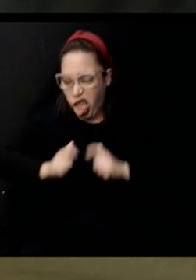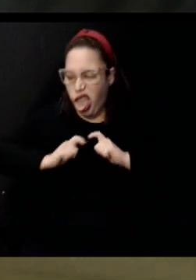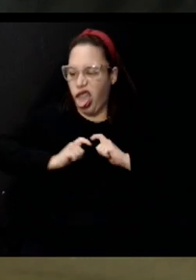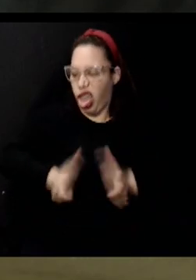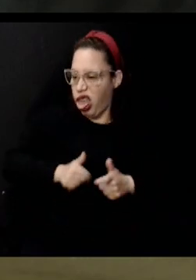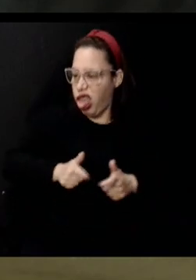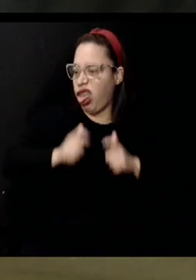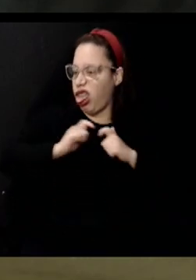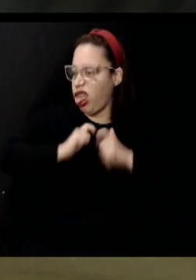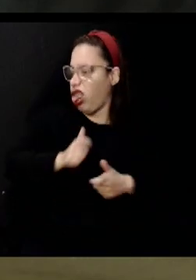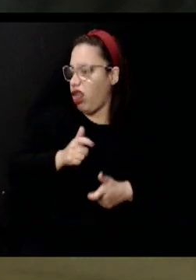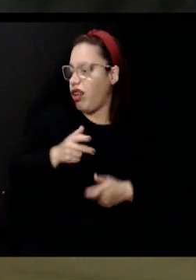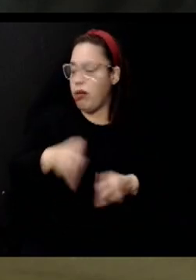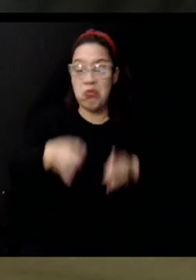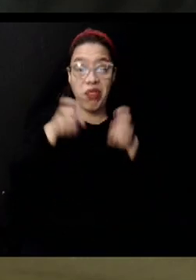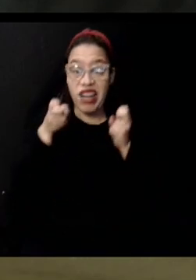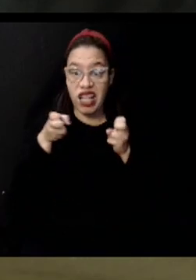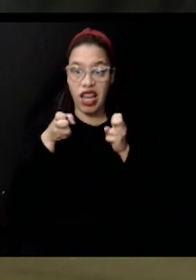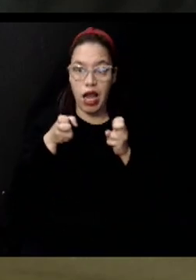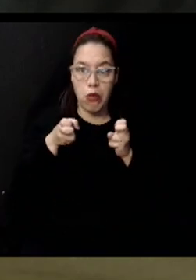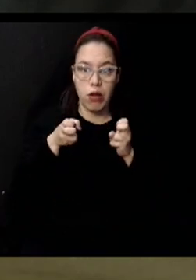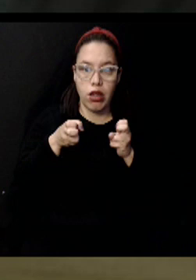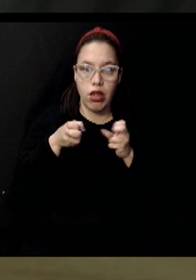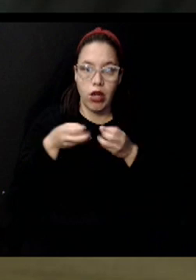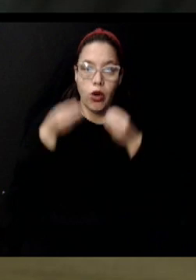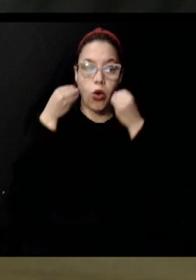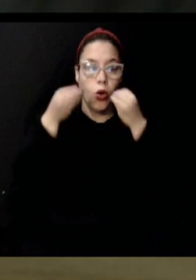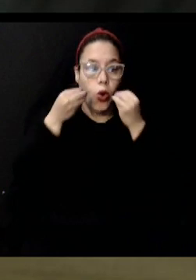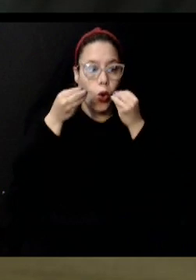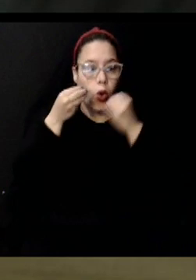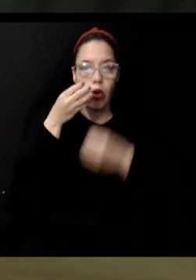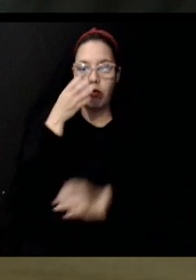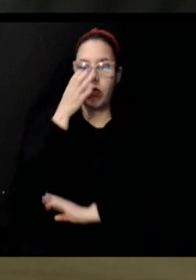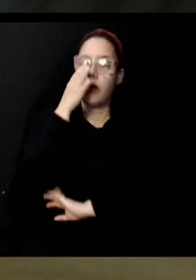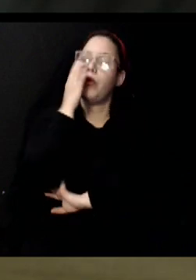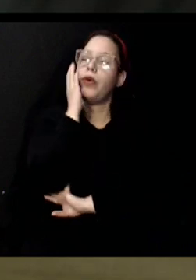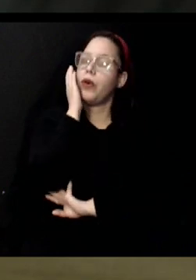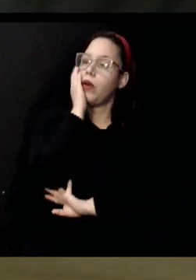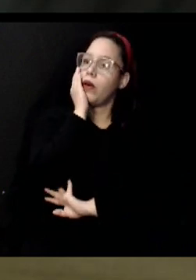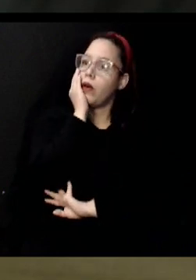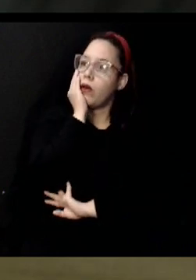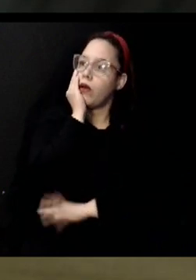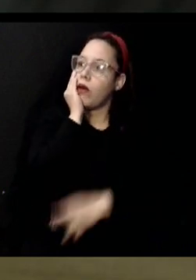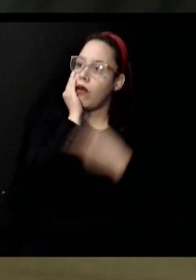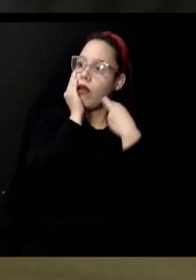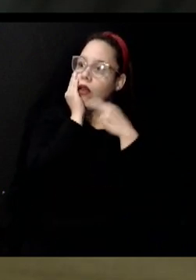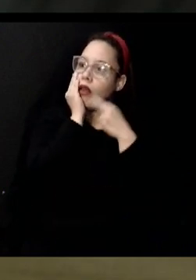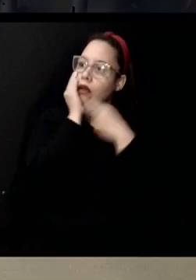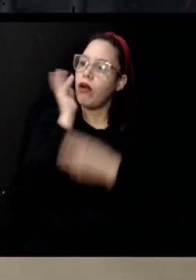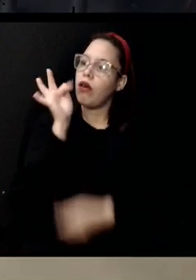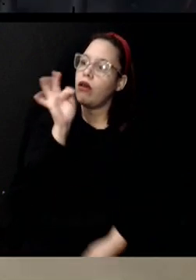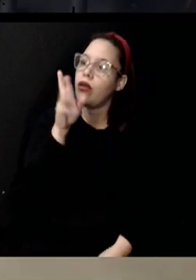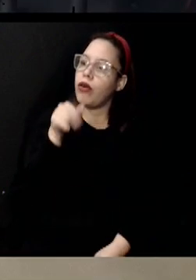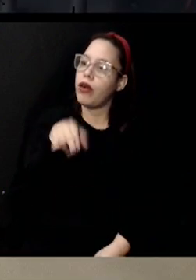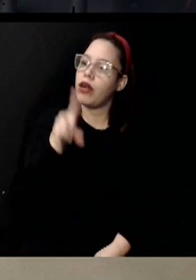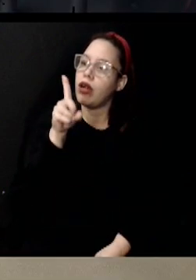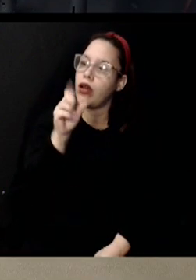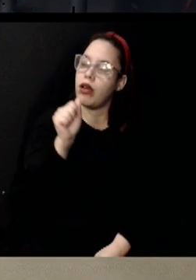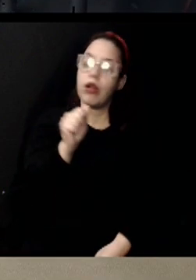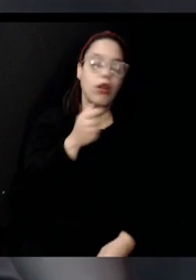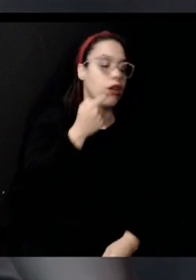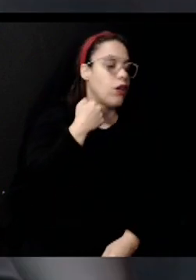nem percebe. Como que nós nos percebemos reclamões, Fernanda? A gente tem que perceber isso, eu